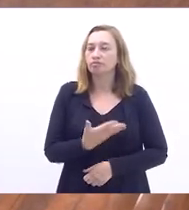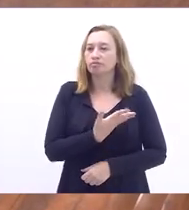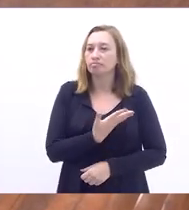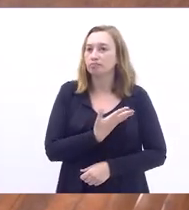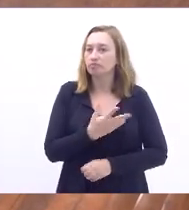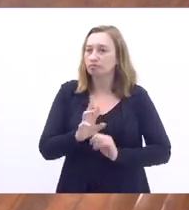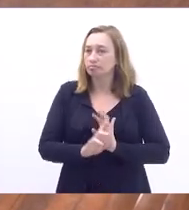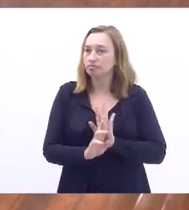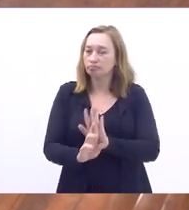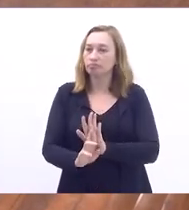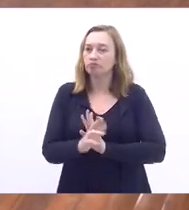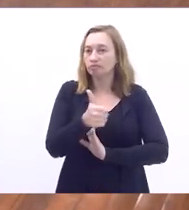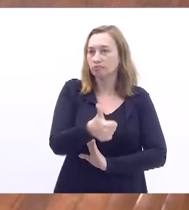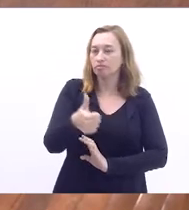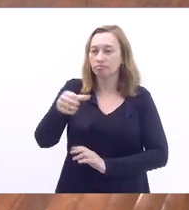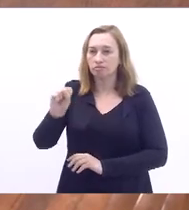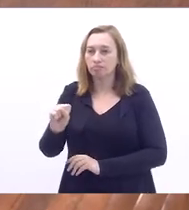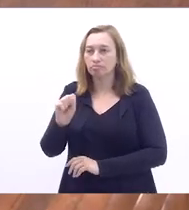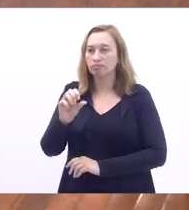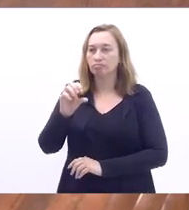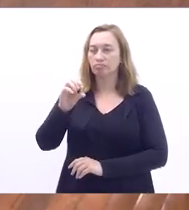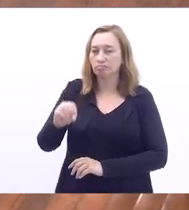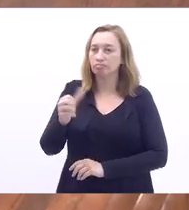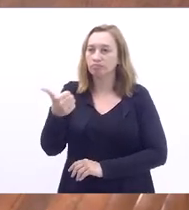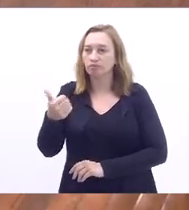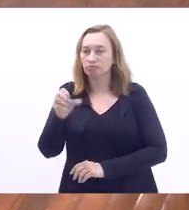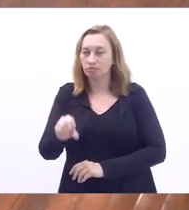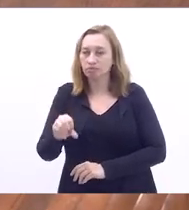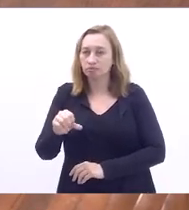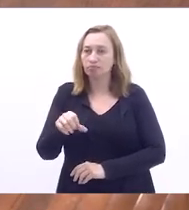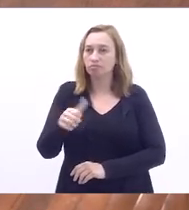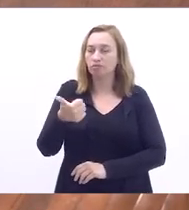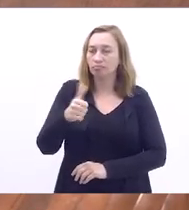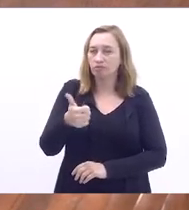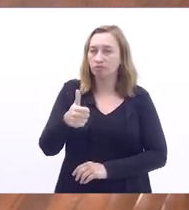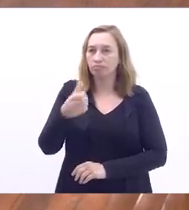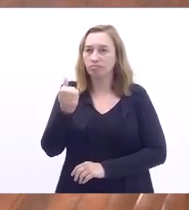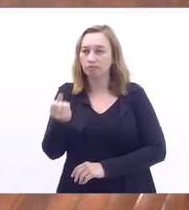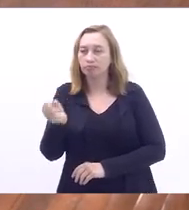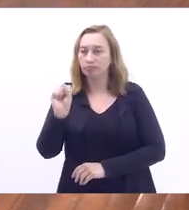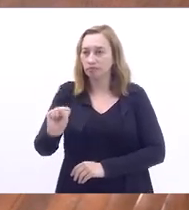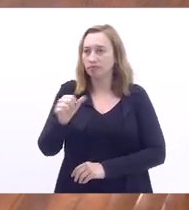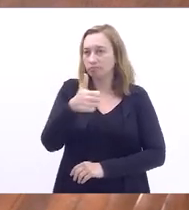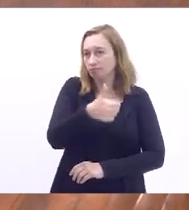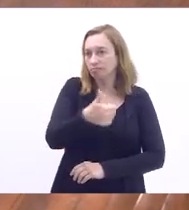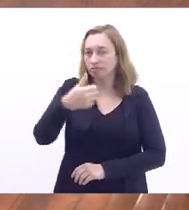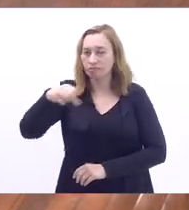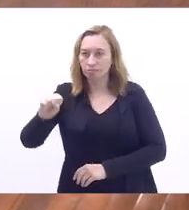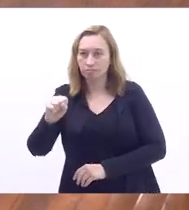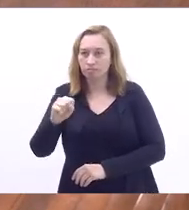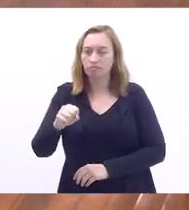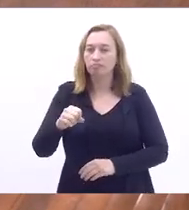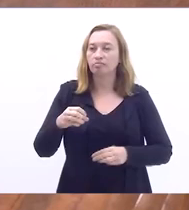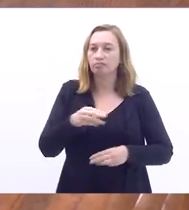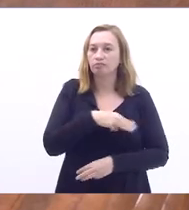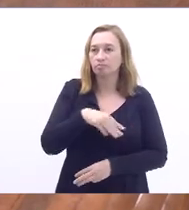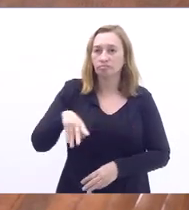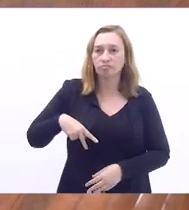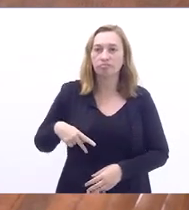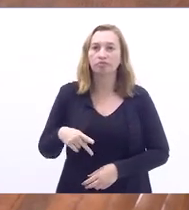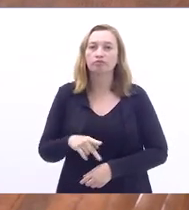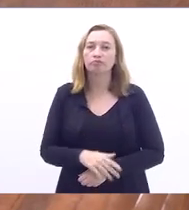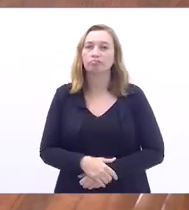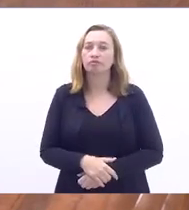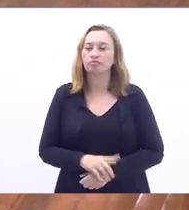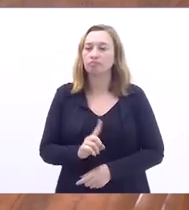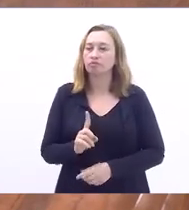representação 2018/0 19168 desde 2018 no ministério público e ainda